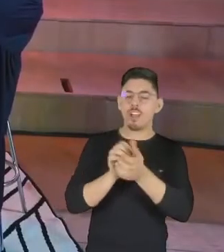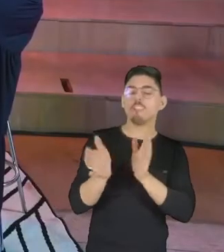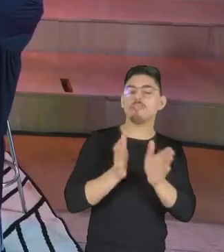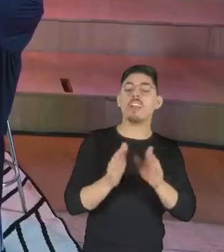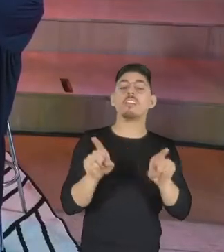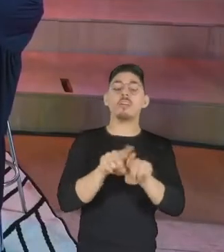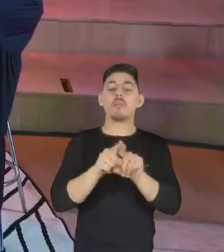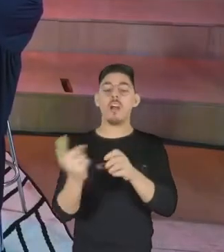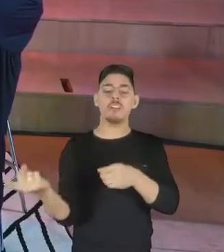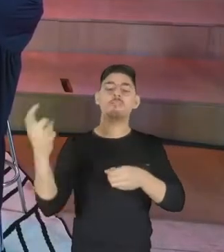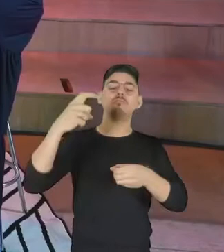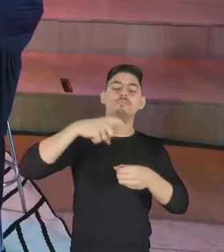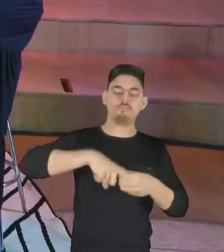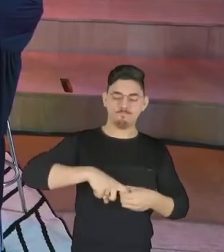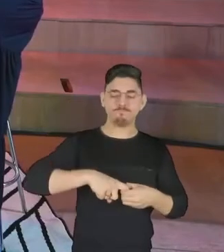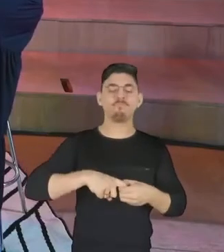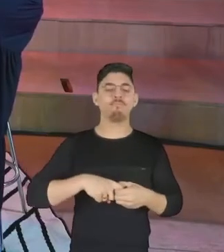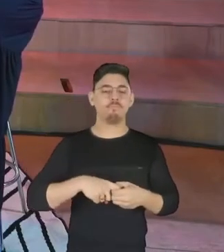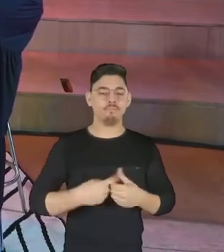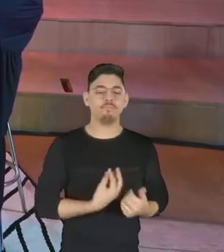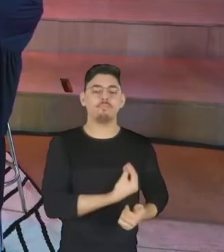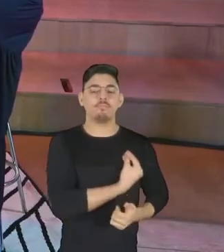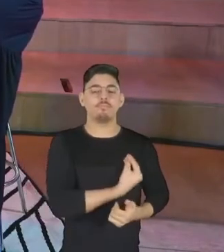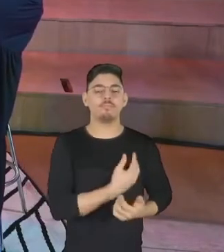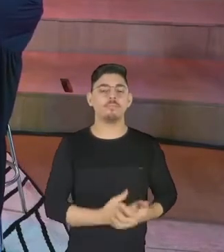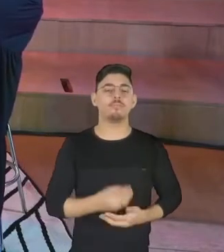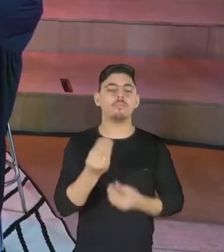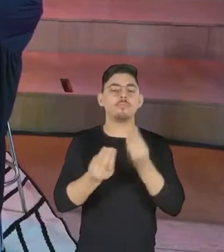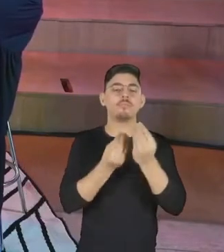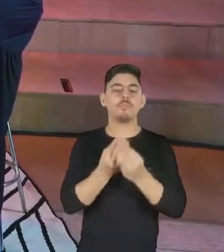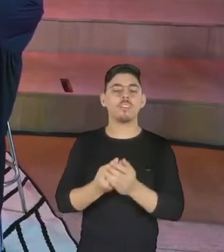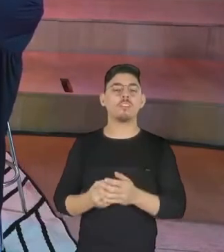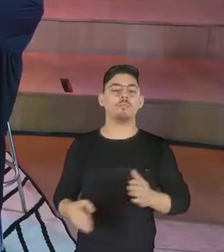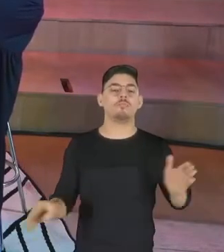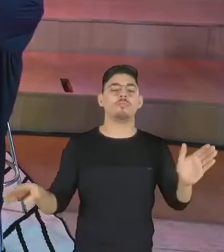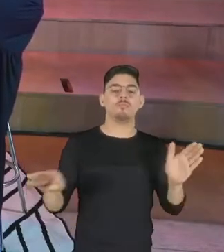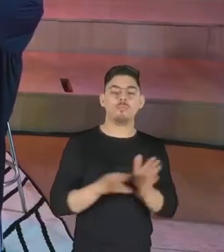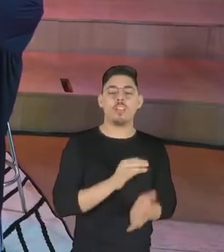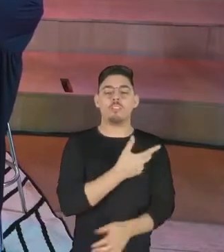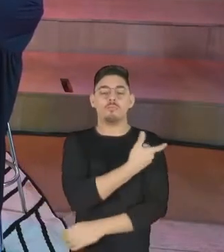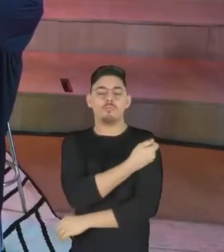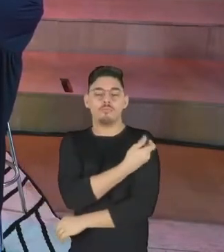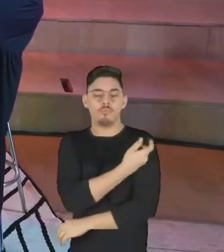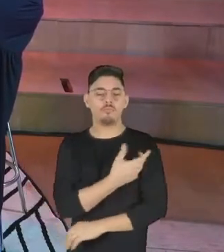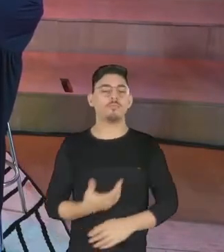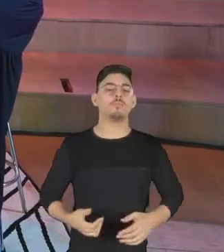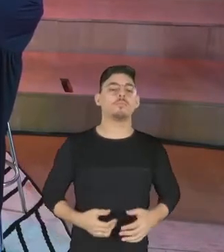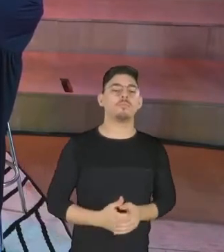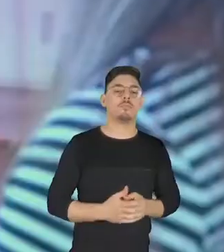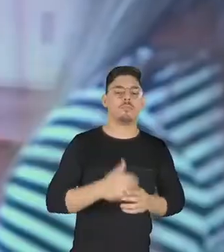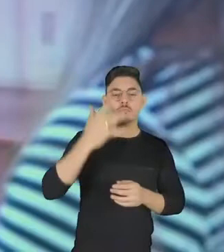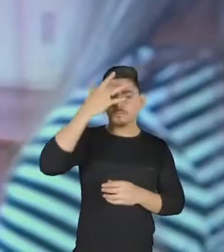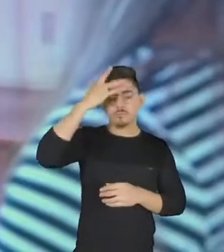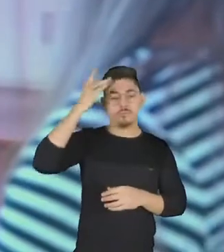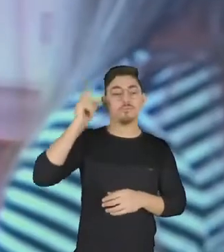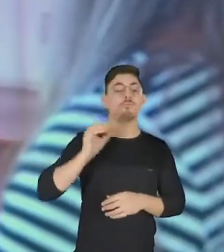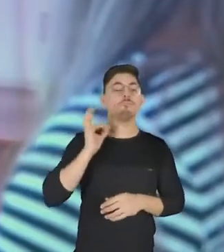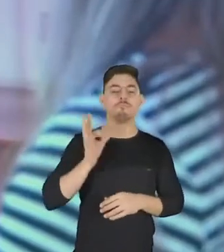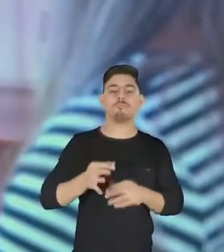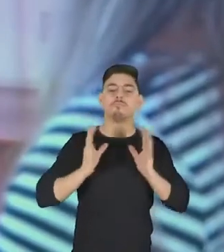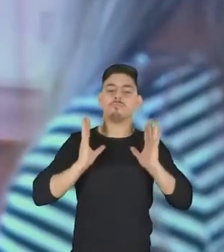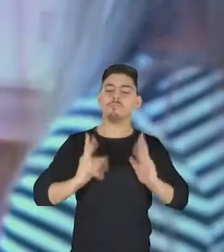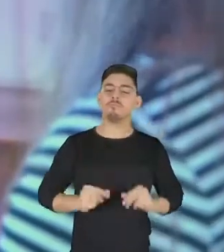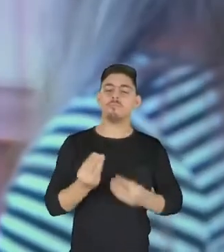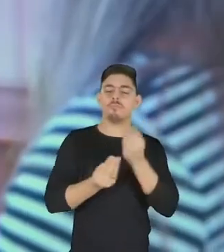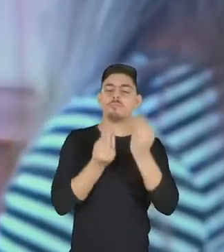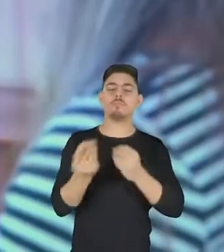volta, né? Assim, como chegar da vacina, né? As pessoas estando imunizadas. De que maneira a gente